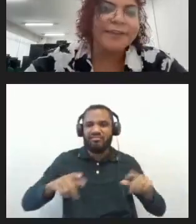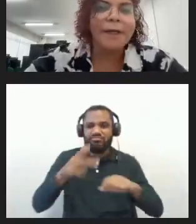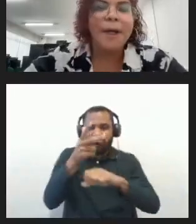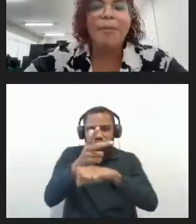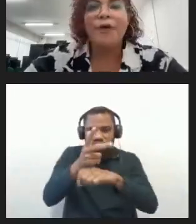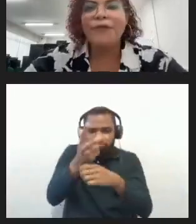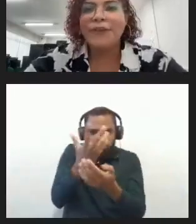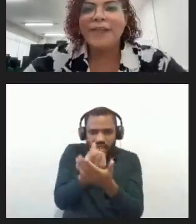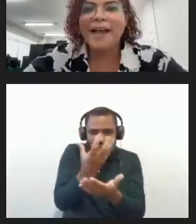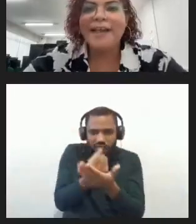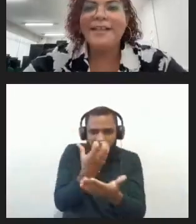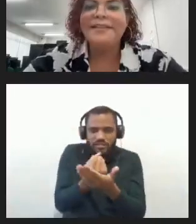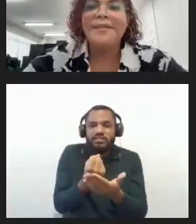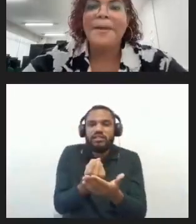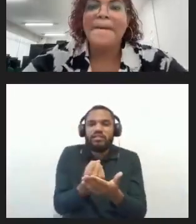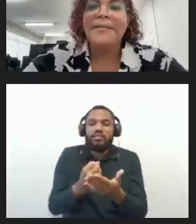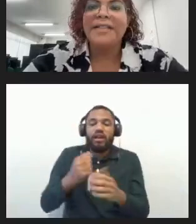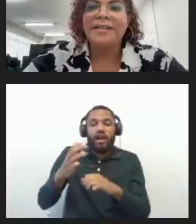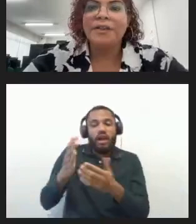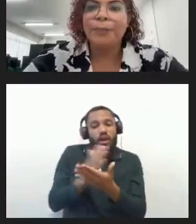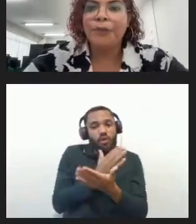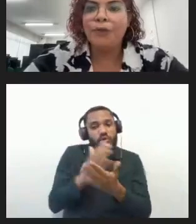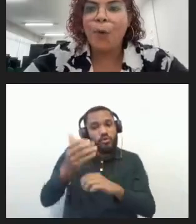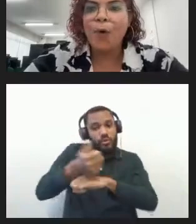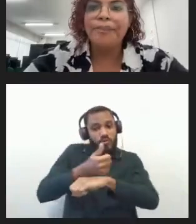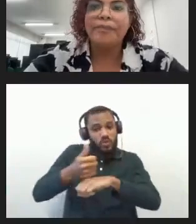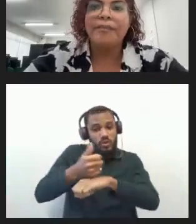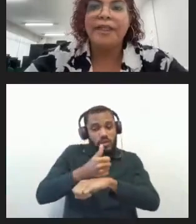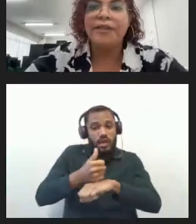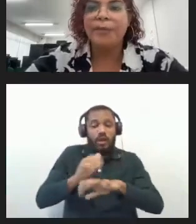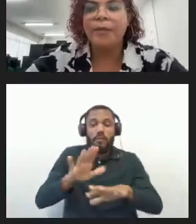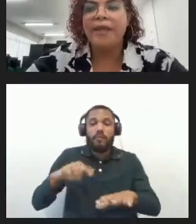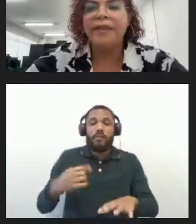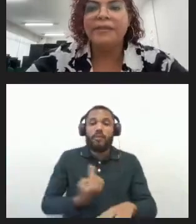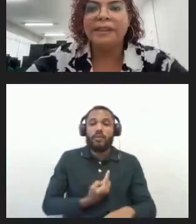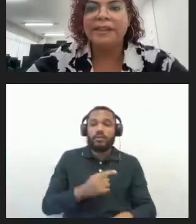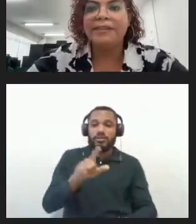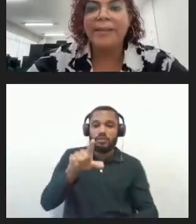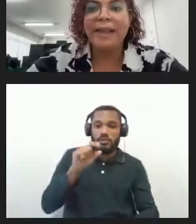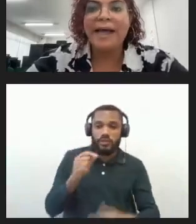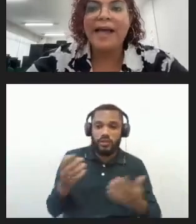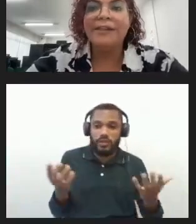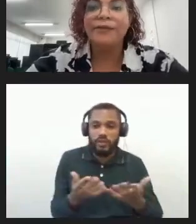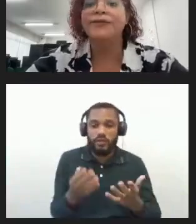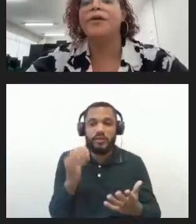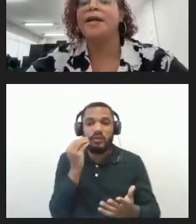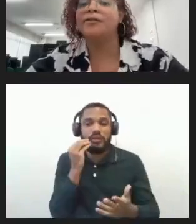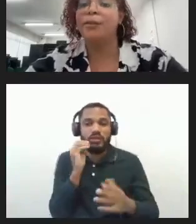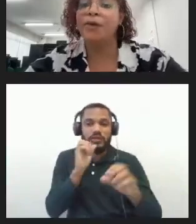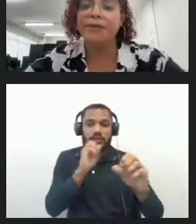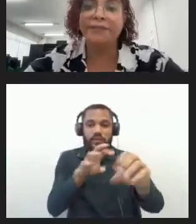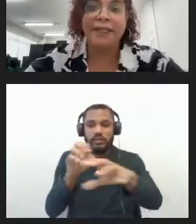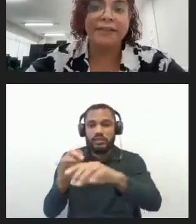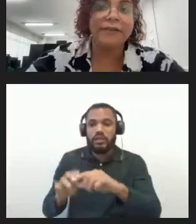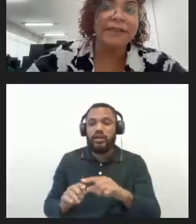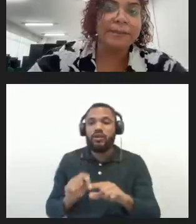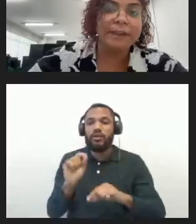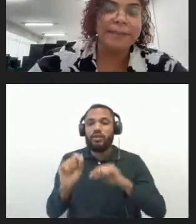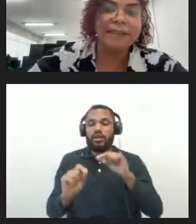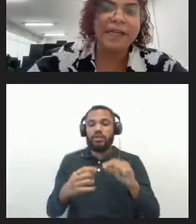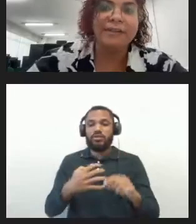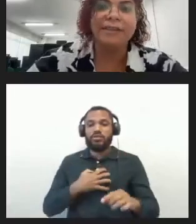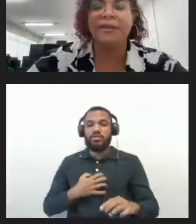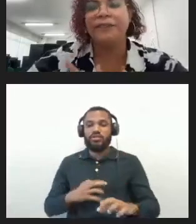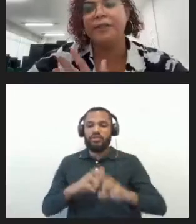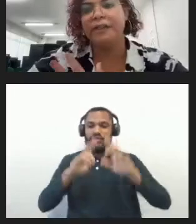até mais profissionais, mas a gente optou, neste momento, tentar trabalhar num formato um pouco diferente do da